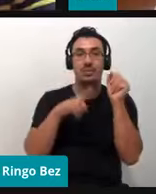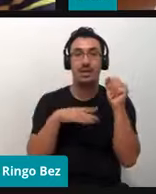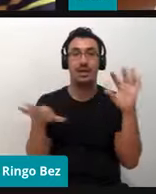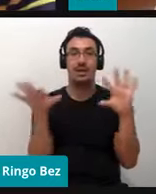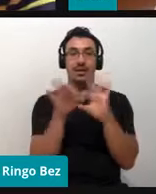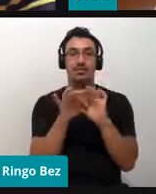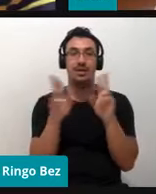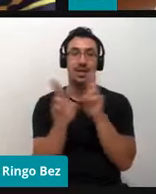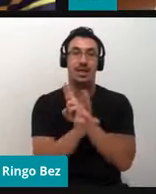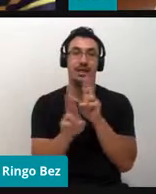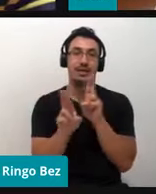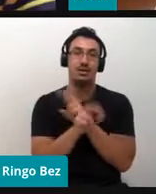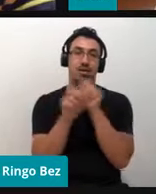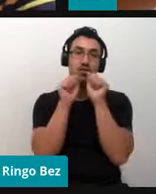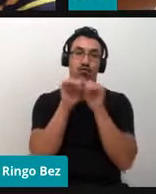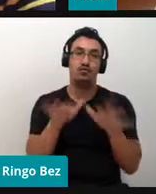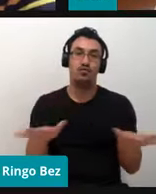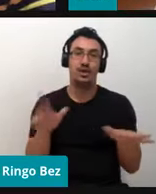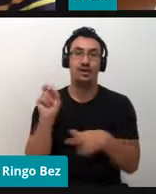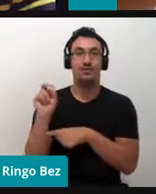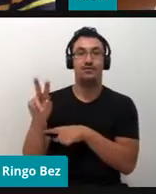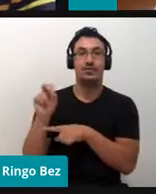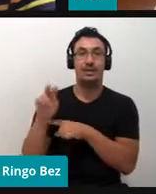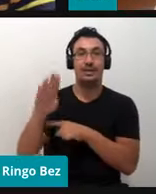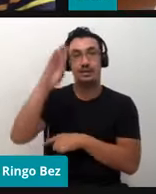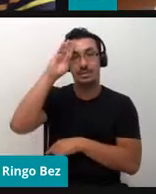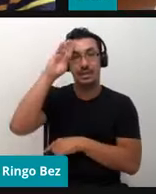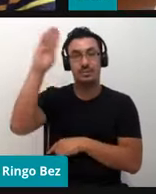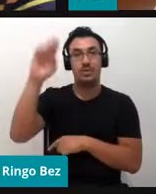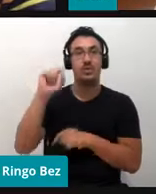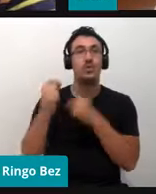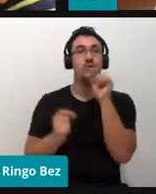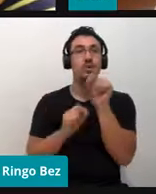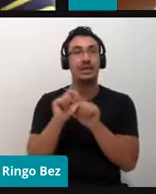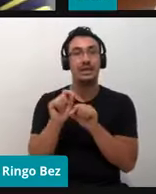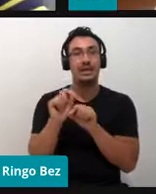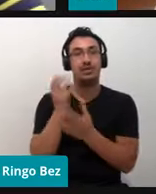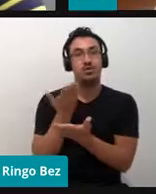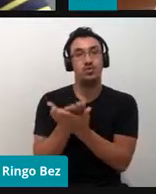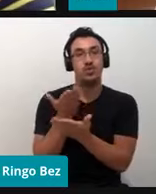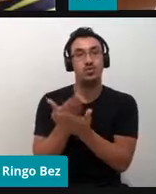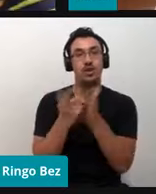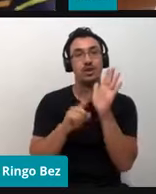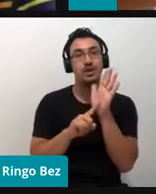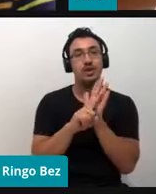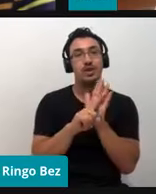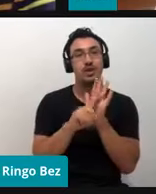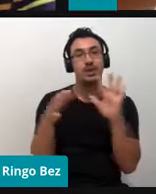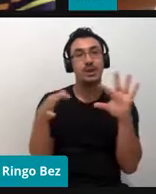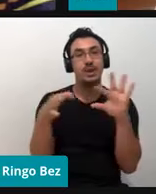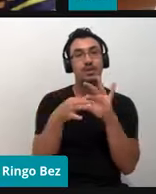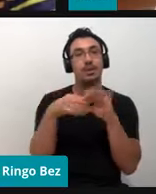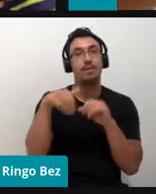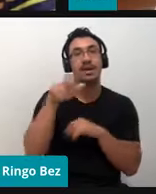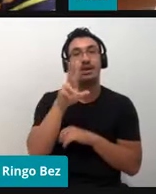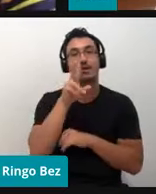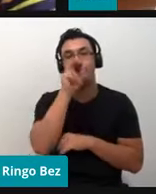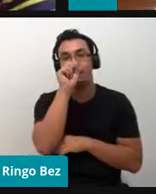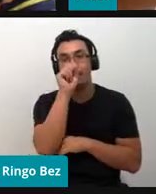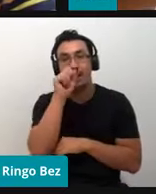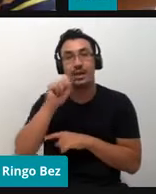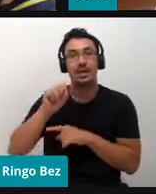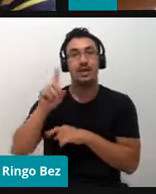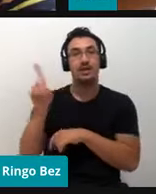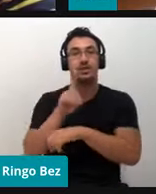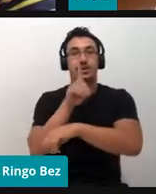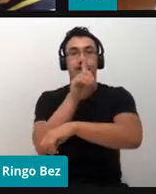da disseminação de vírus, principalmente de estudos relacionados com dengue e